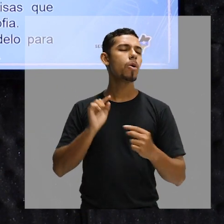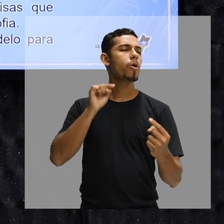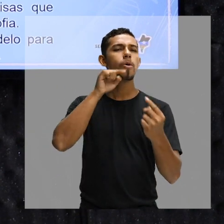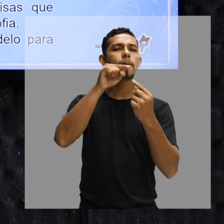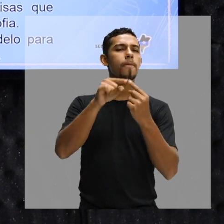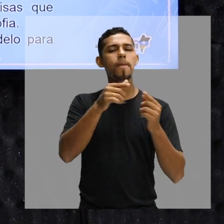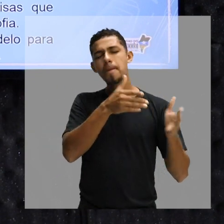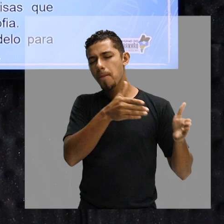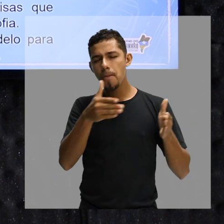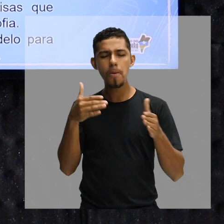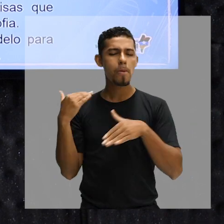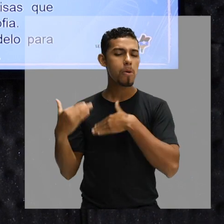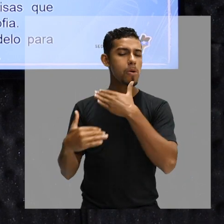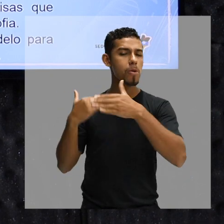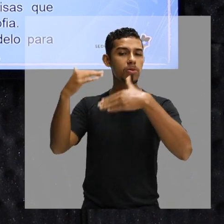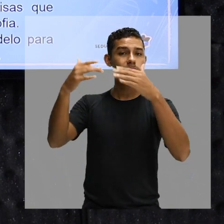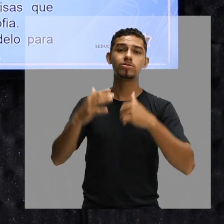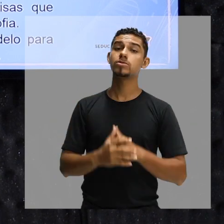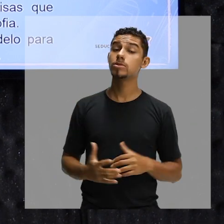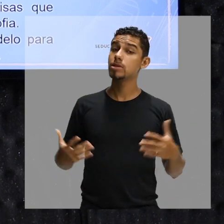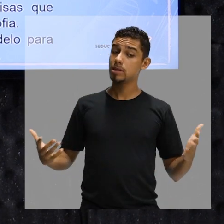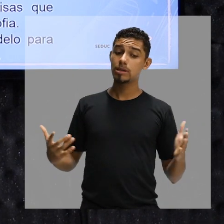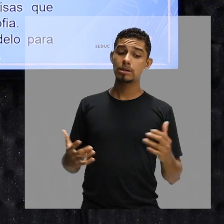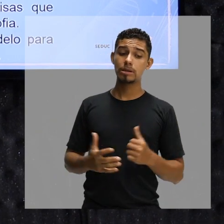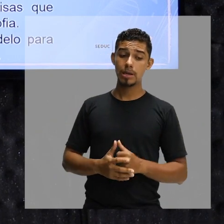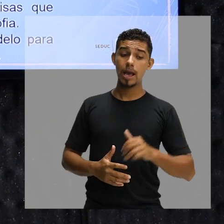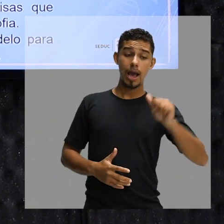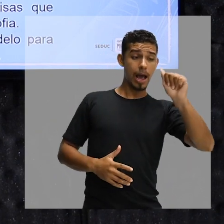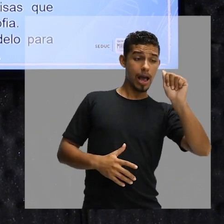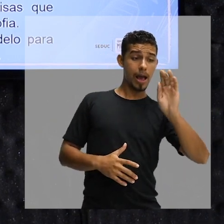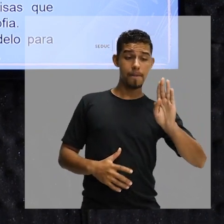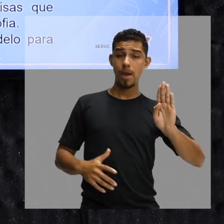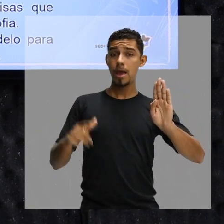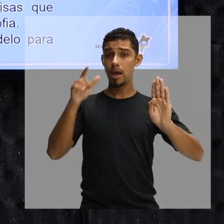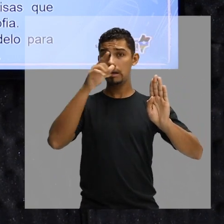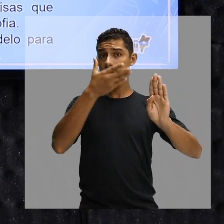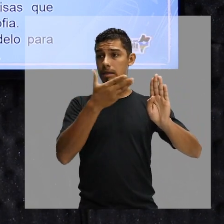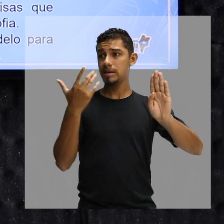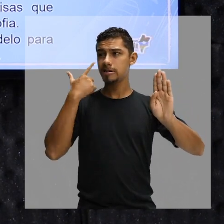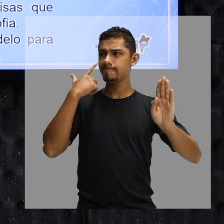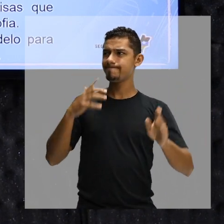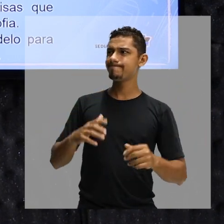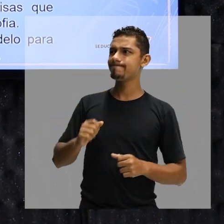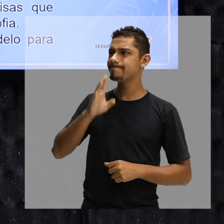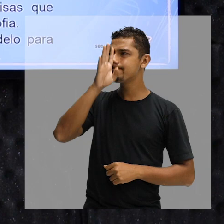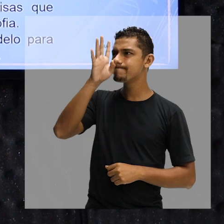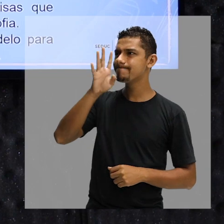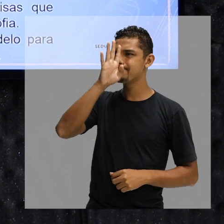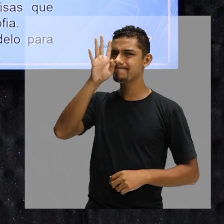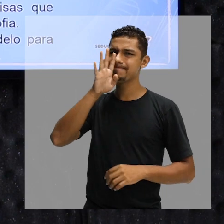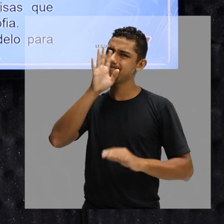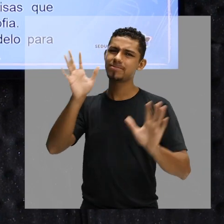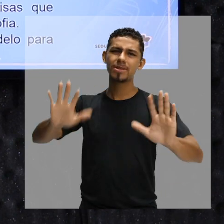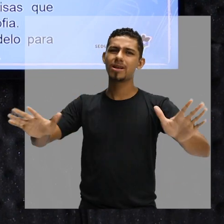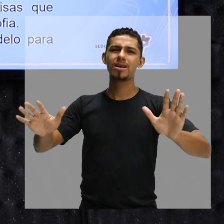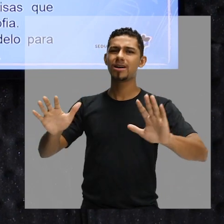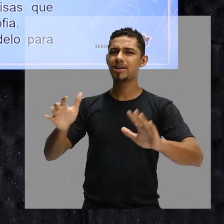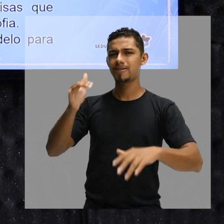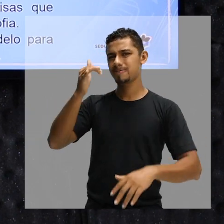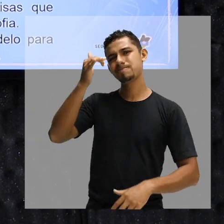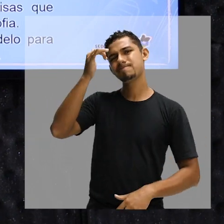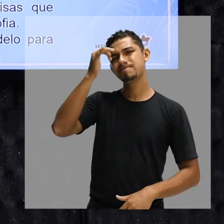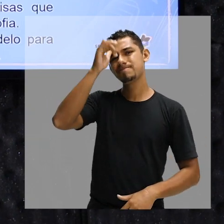B, ela exagera, ela mete o pé no acelerador. Ela vai trazer uma concepção completamente